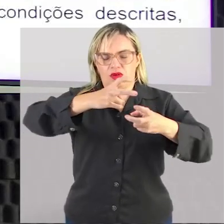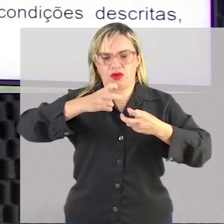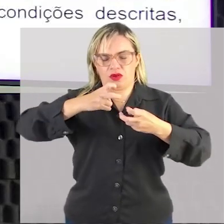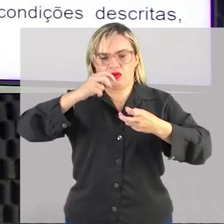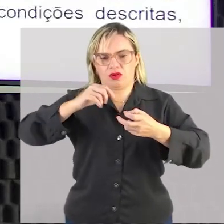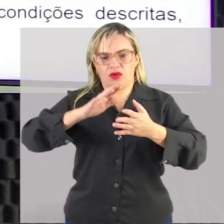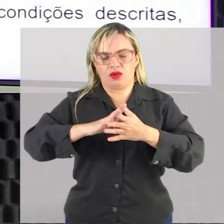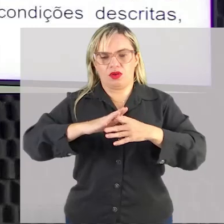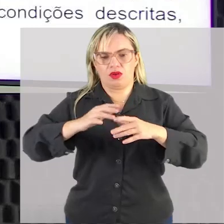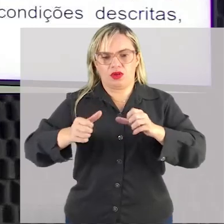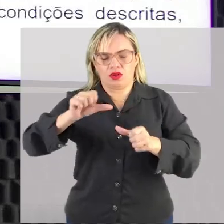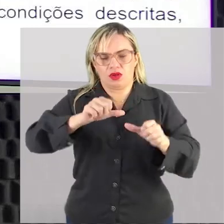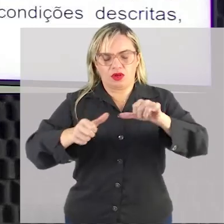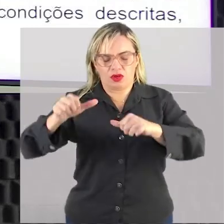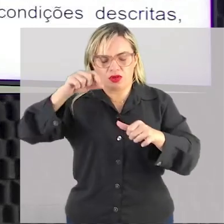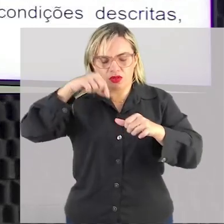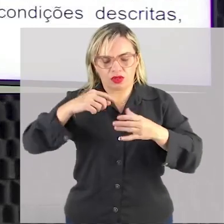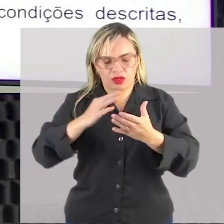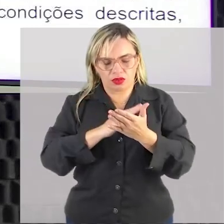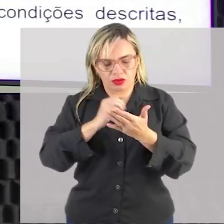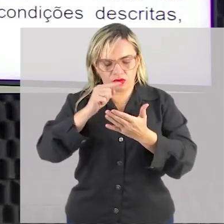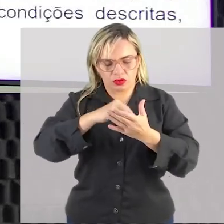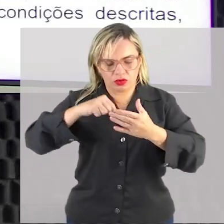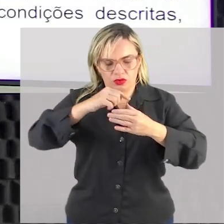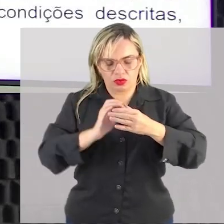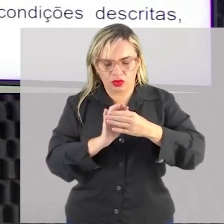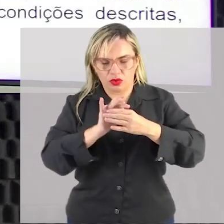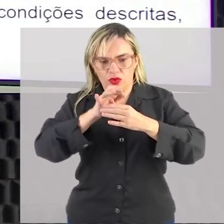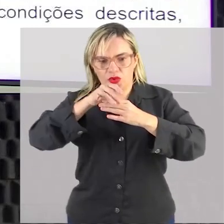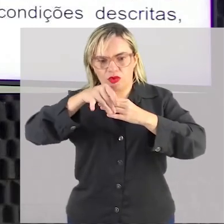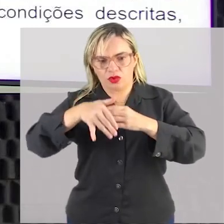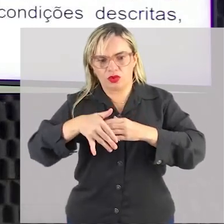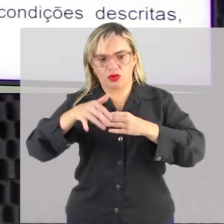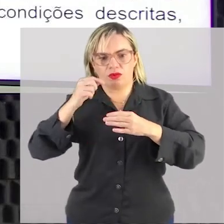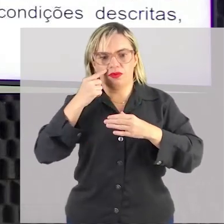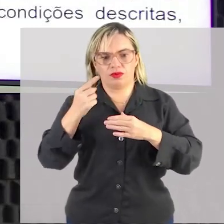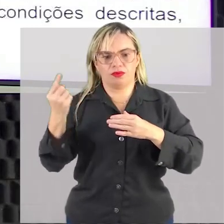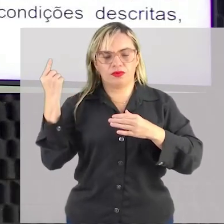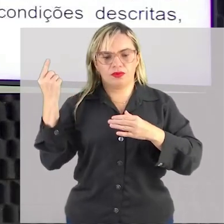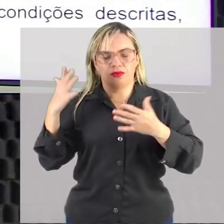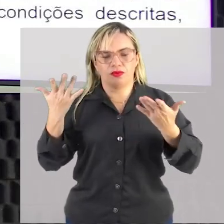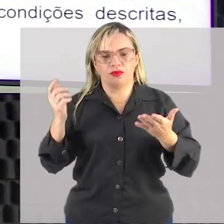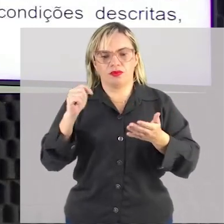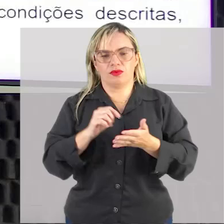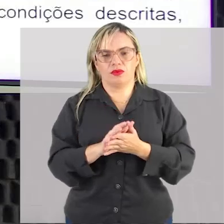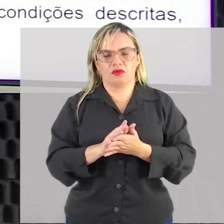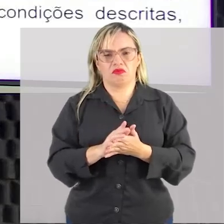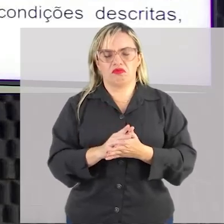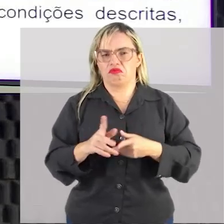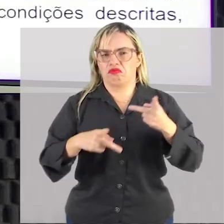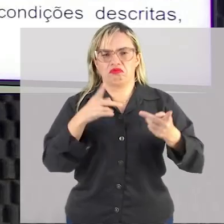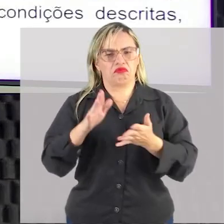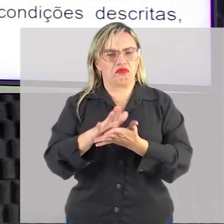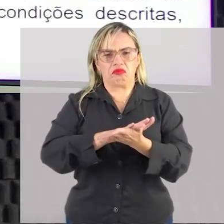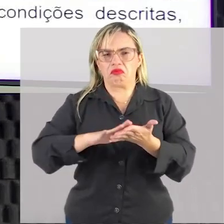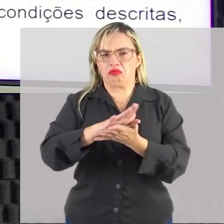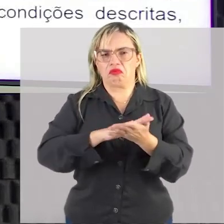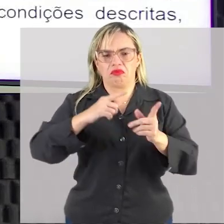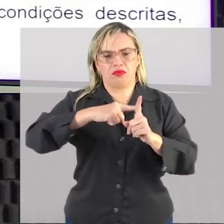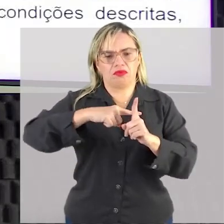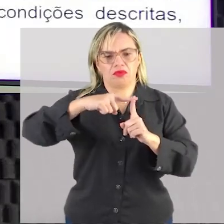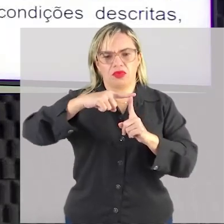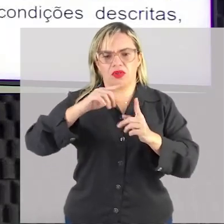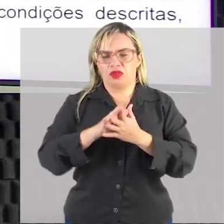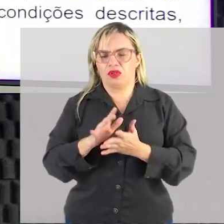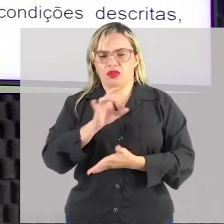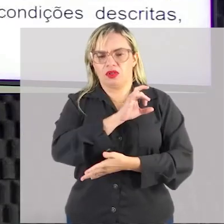percebe-se que parte do produto vaza rapidamente pela extremidade do recipiente. Não está falando nada de temperatura. Ele só está